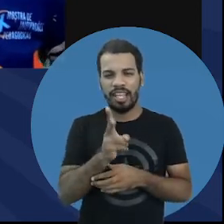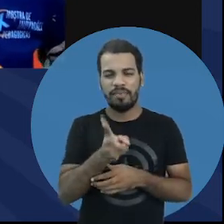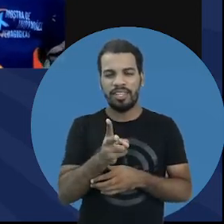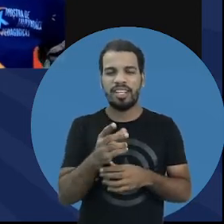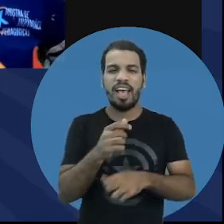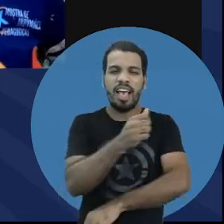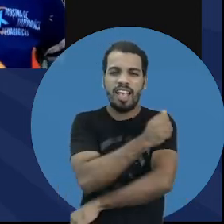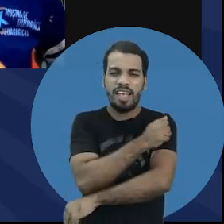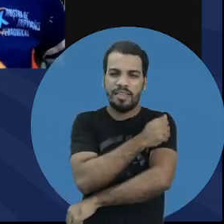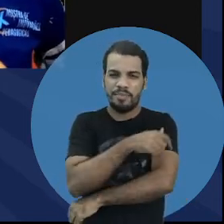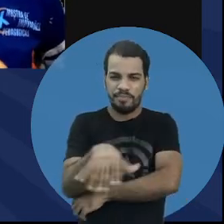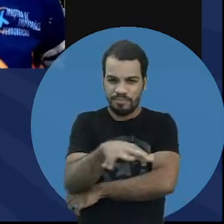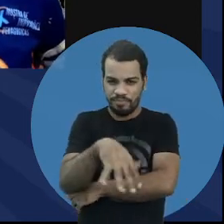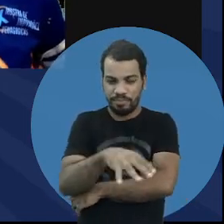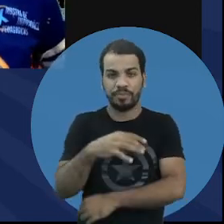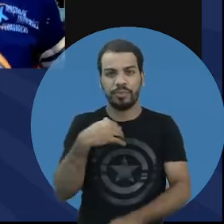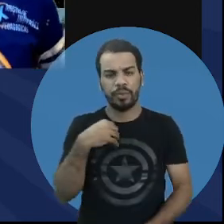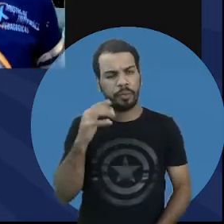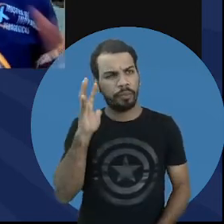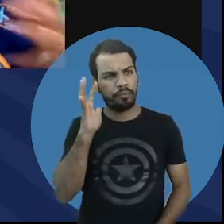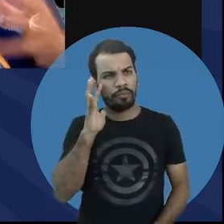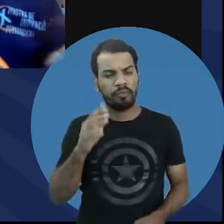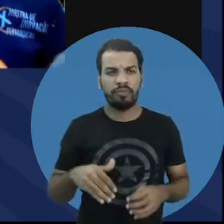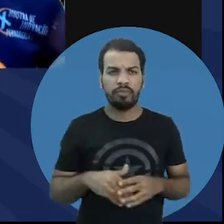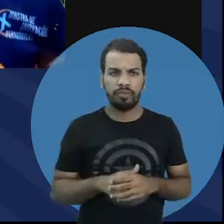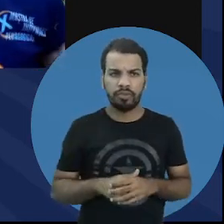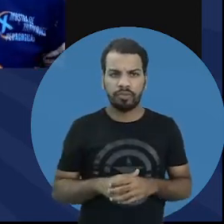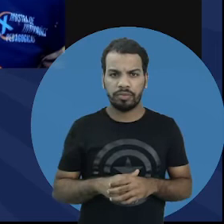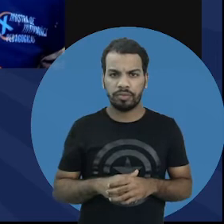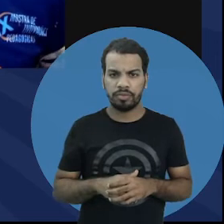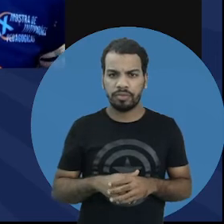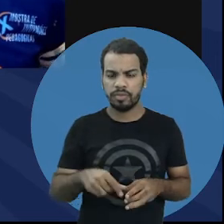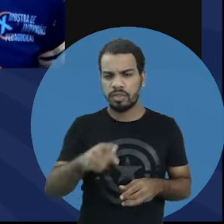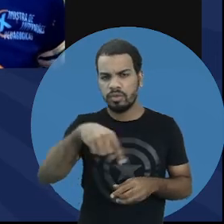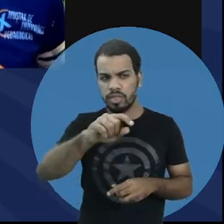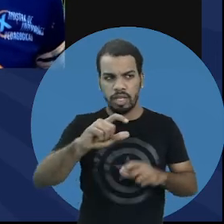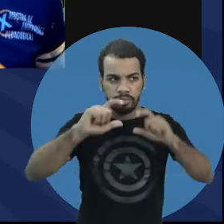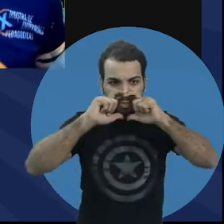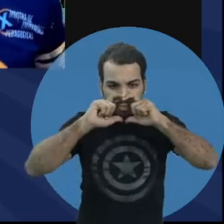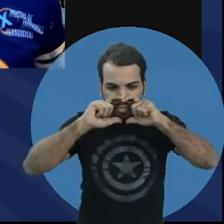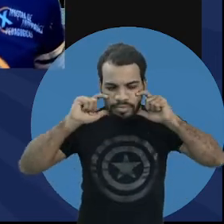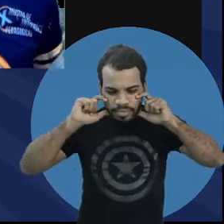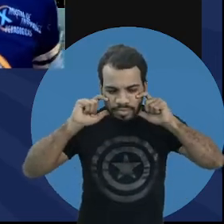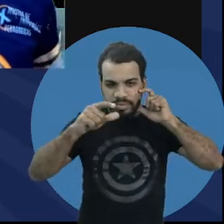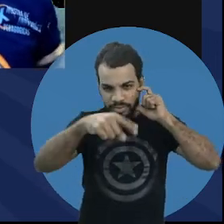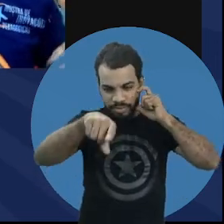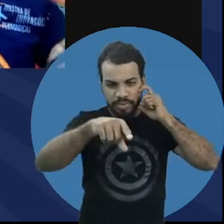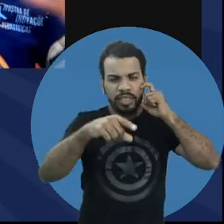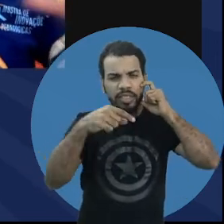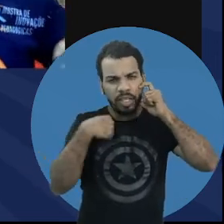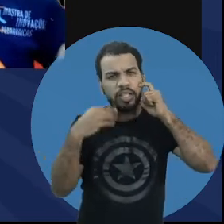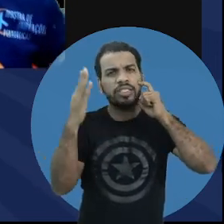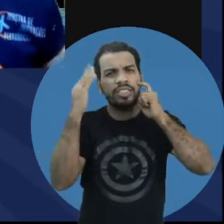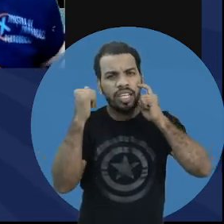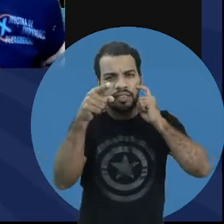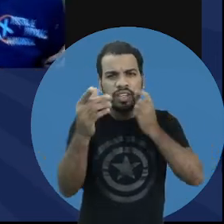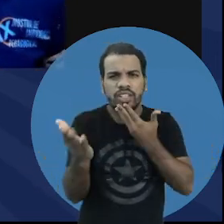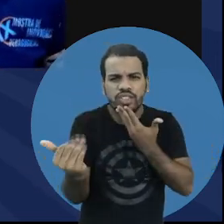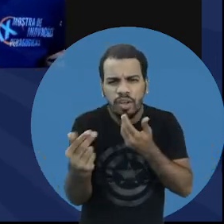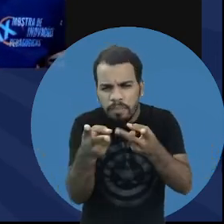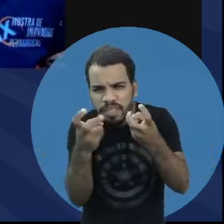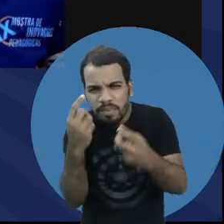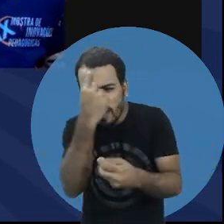estudantes. E eu fiquei pensando aqui, mesmo vocês aí com máscaras, eu tenho uma noção de que vocês são muito